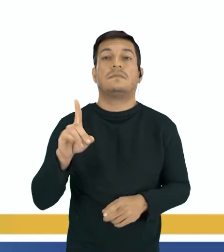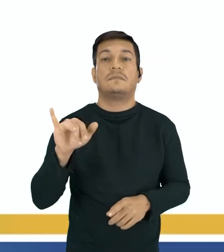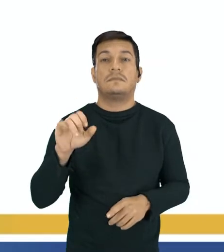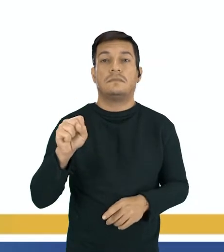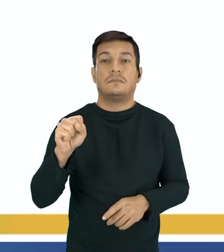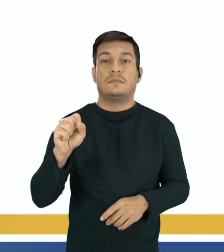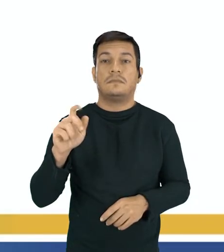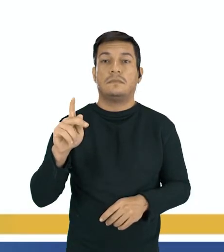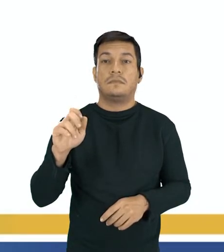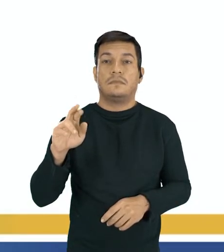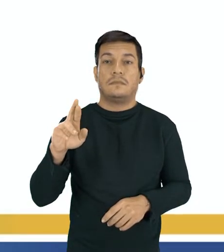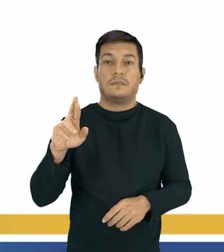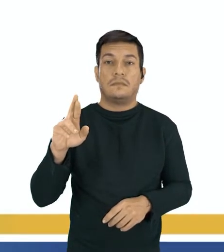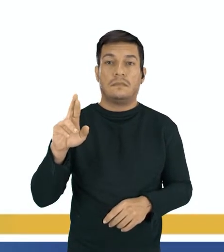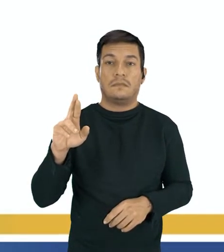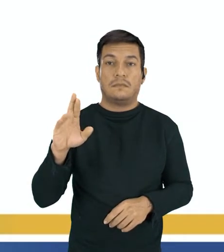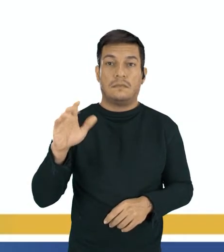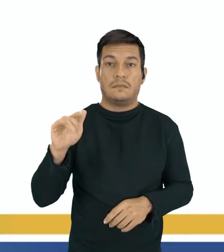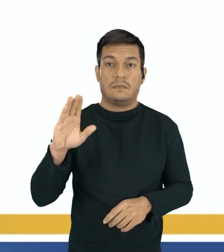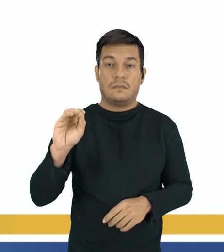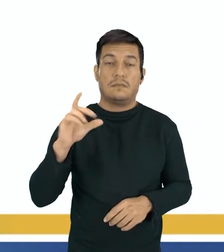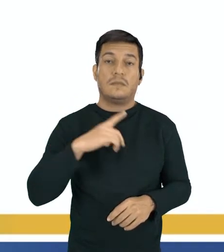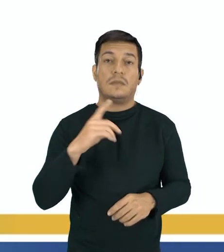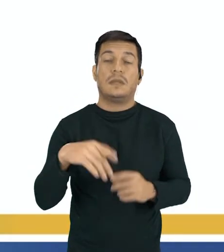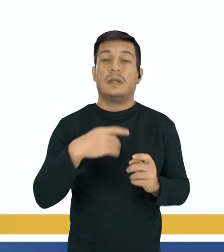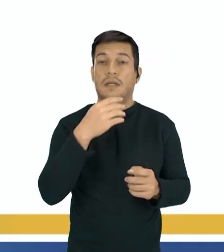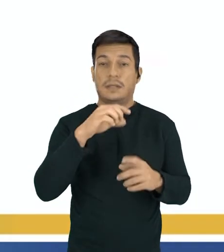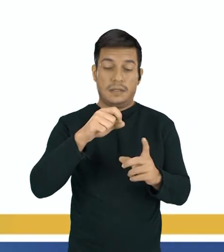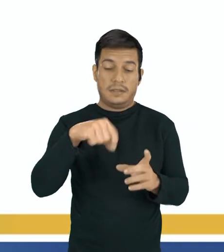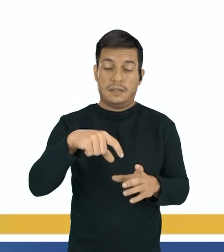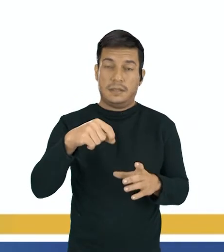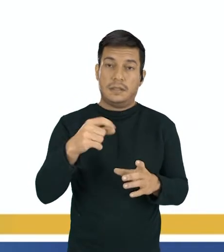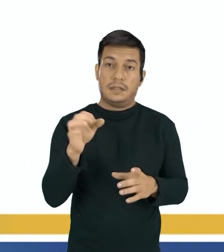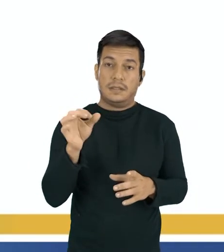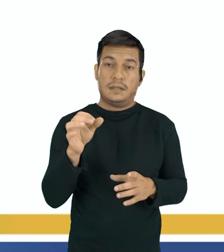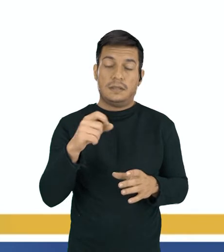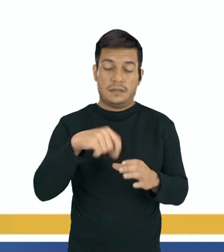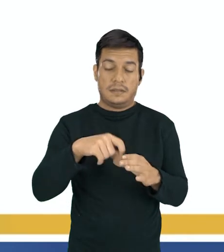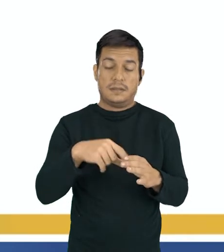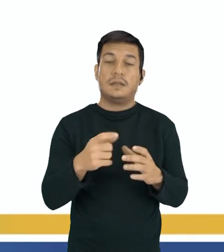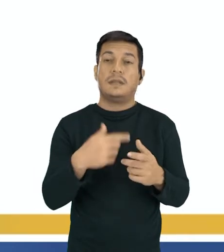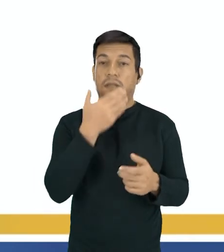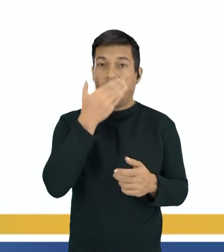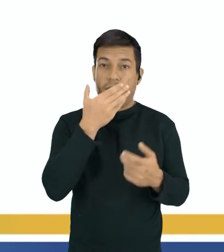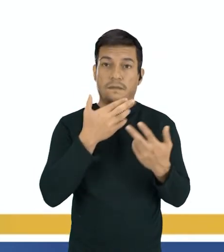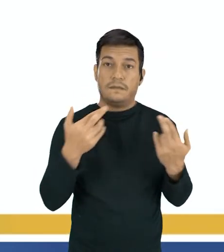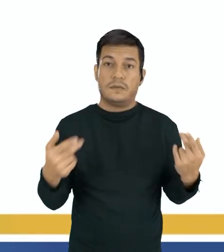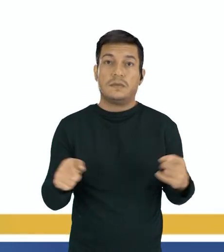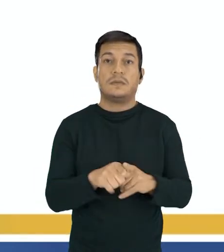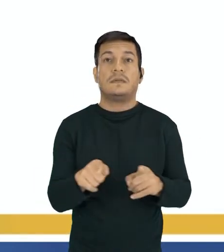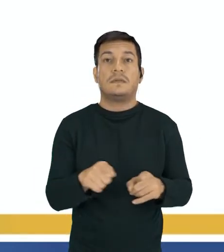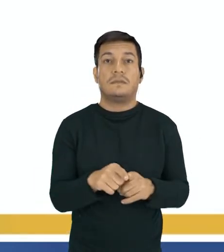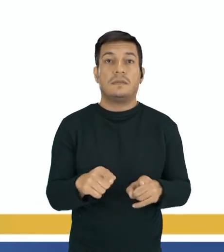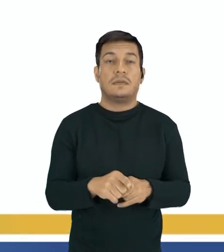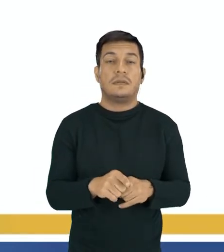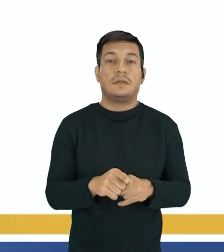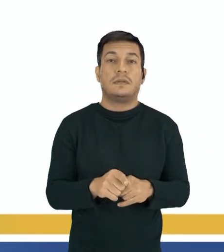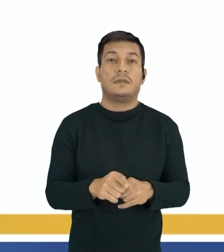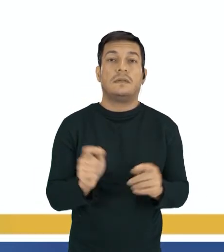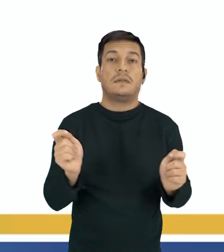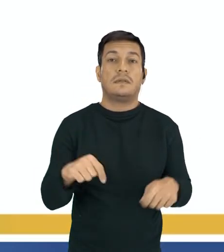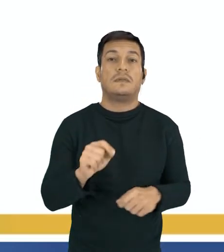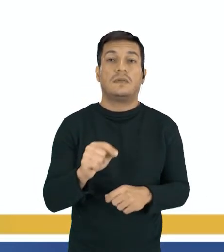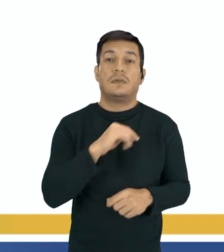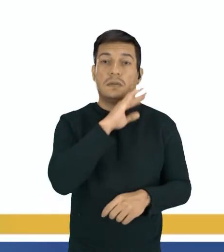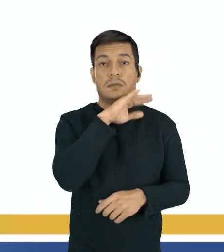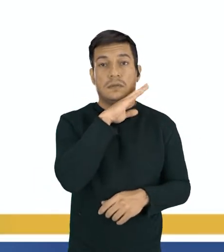dispersão. As angiospermas têm sementes e têm frutos bem desenvolvidos, carnosos, com nutrientes, e isso faz com